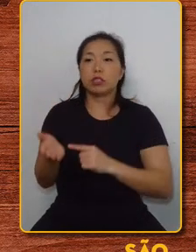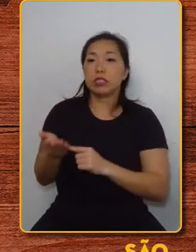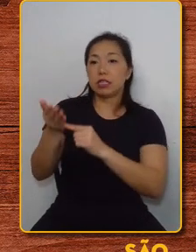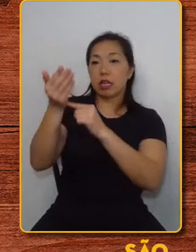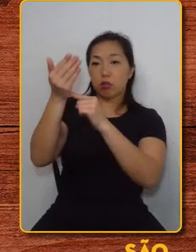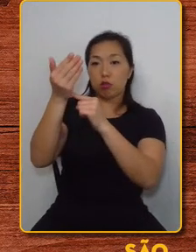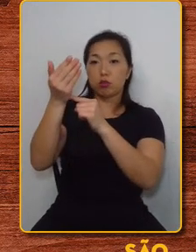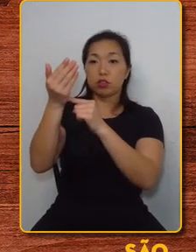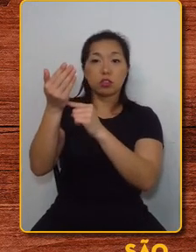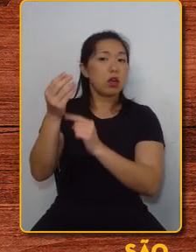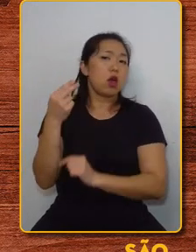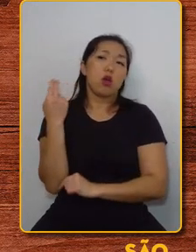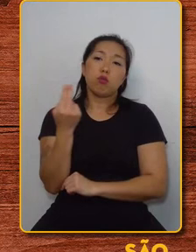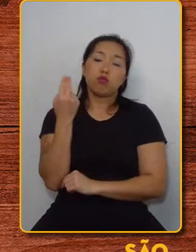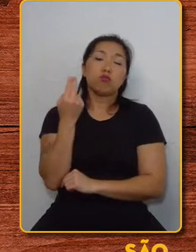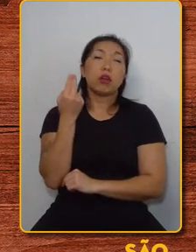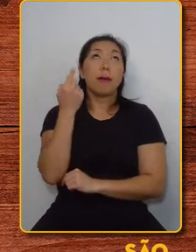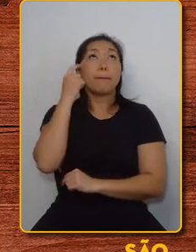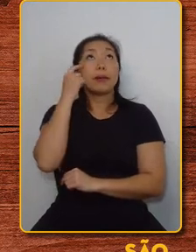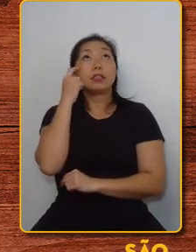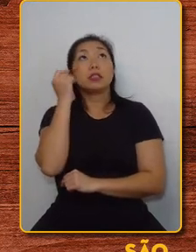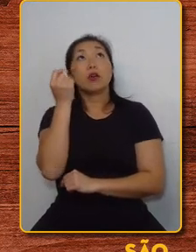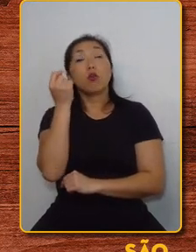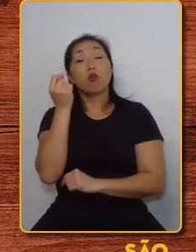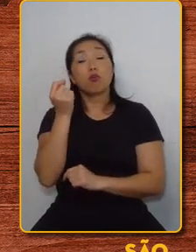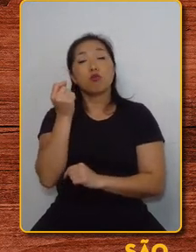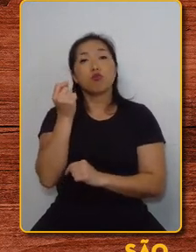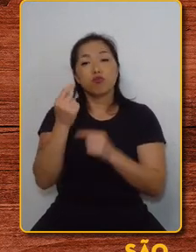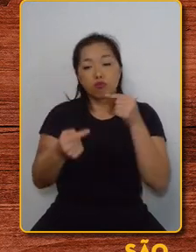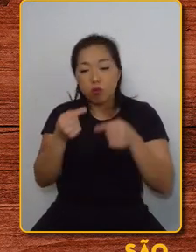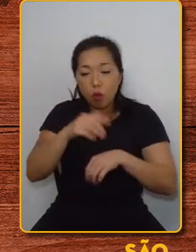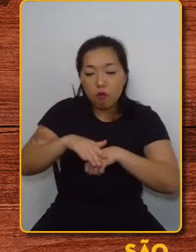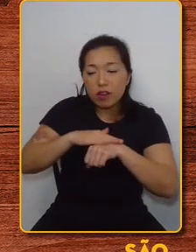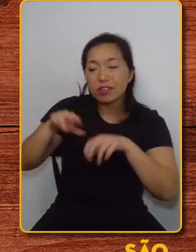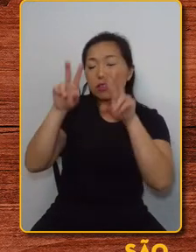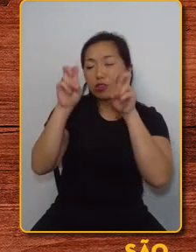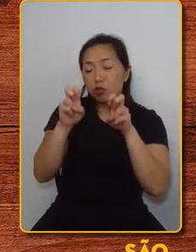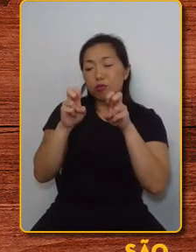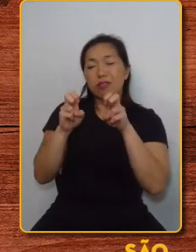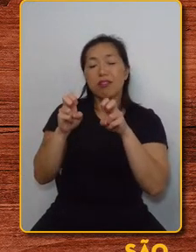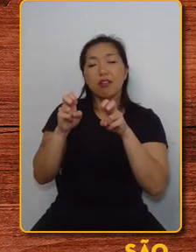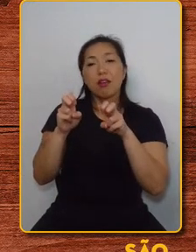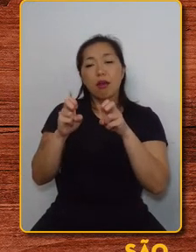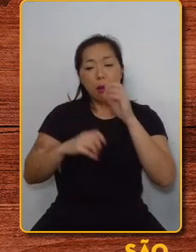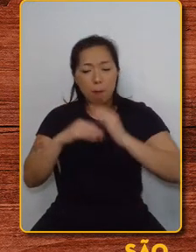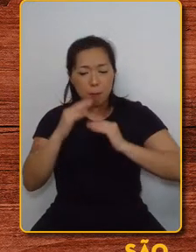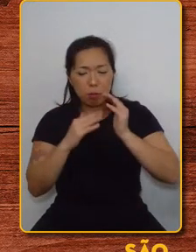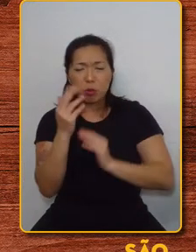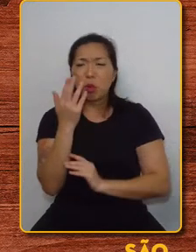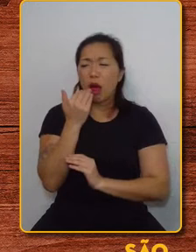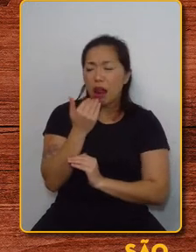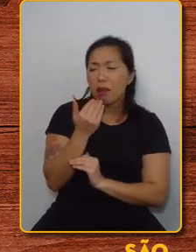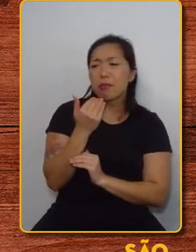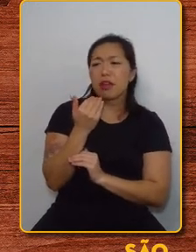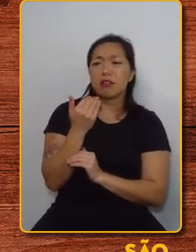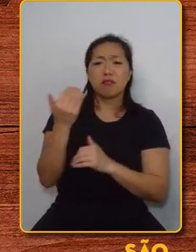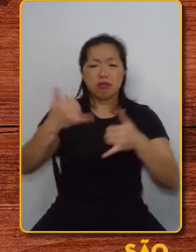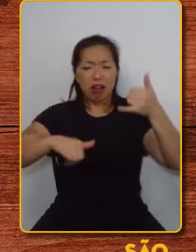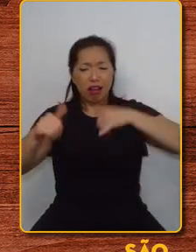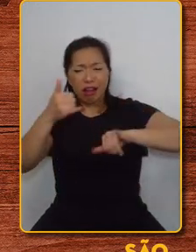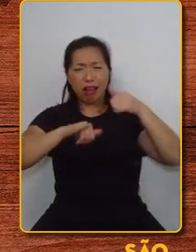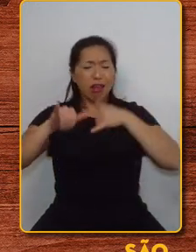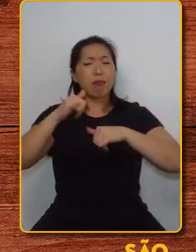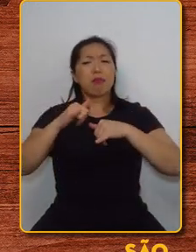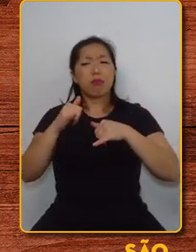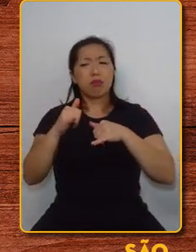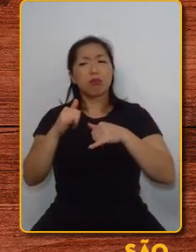produção, sobre alimento de má qualidade, o superindustrializado, que produz distorção, obesidade, se eu não mudar